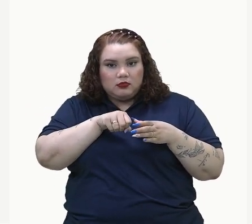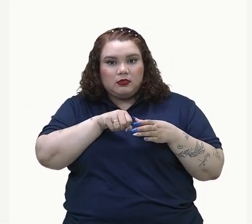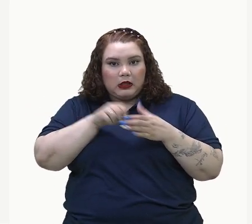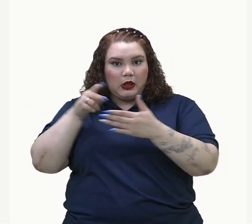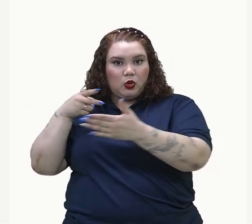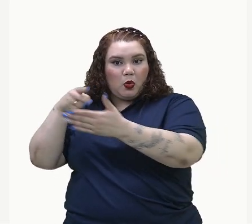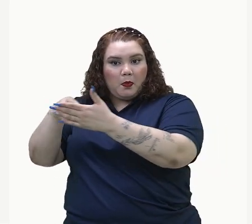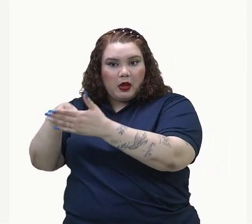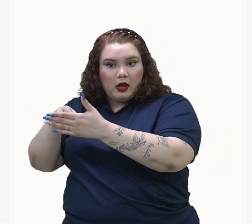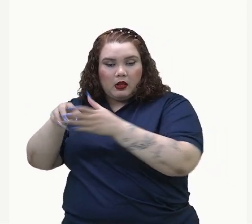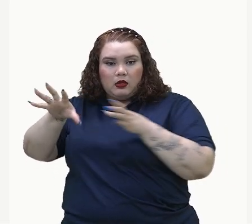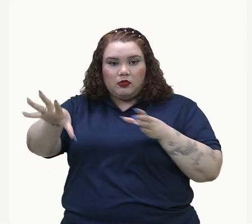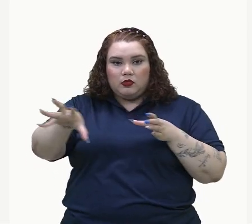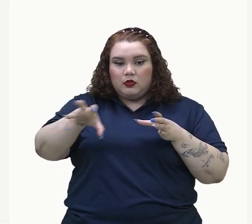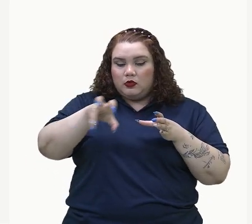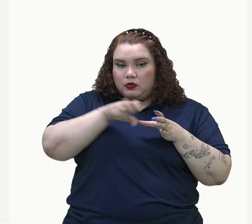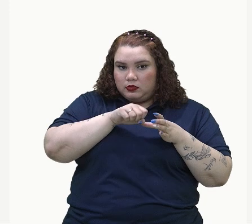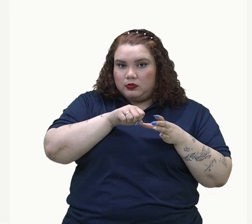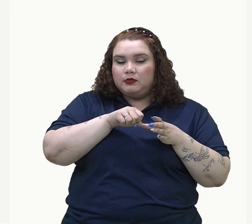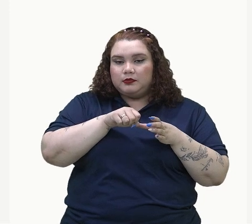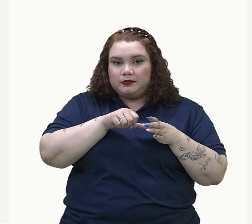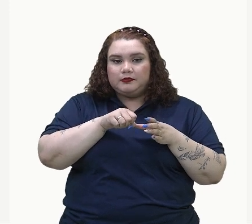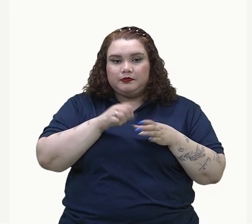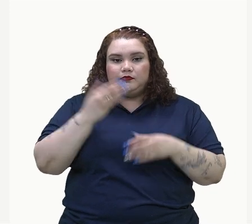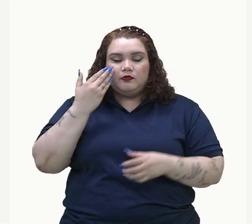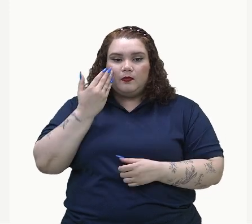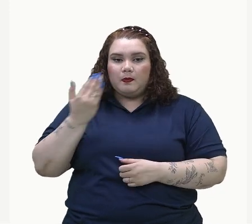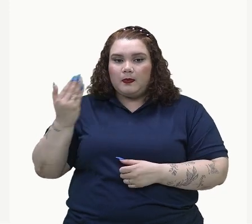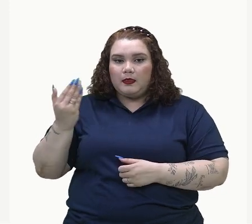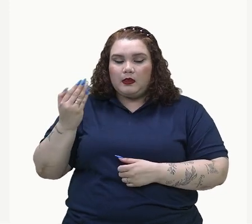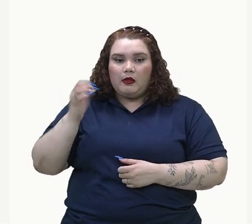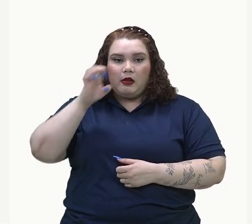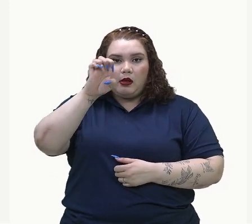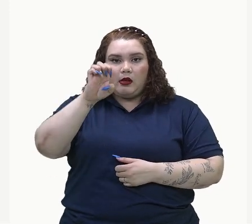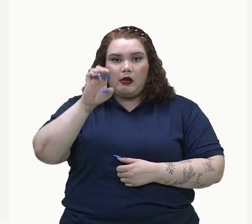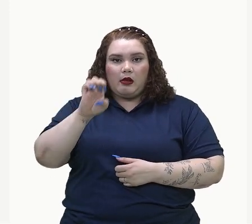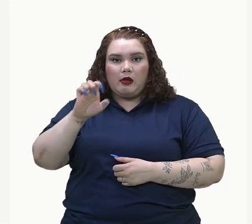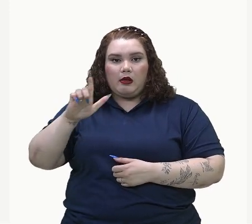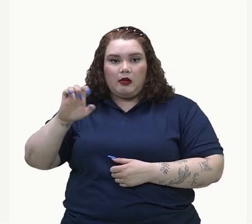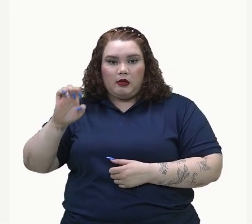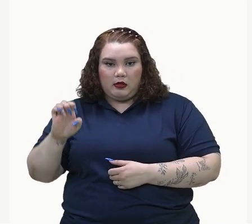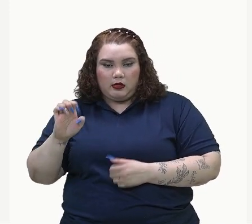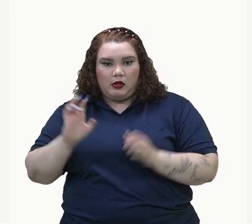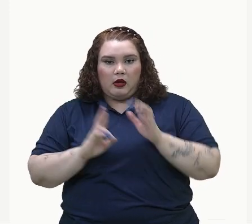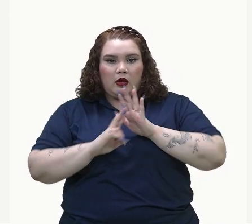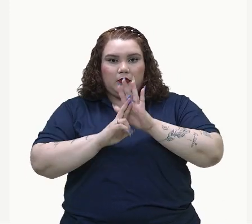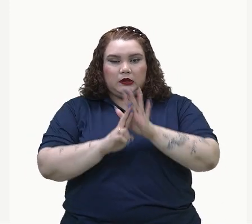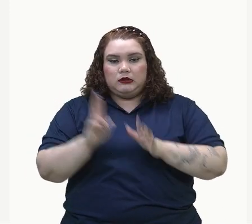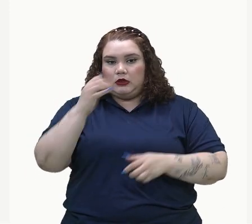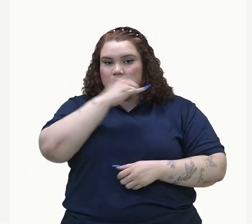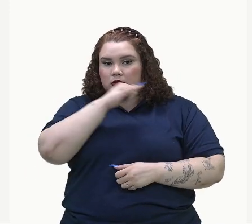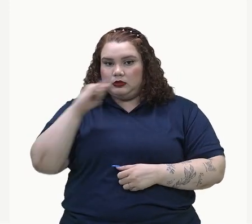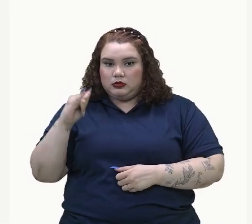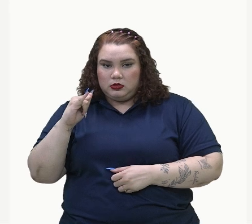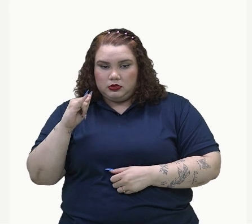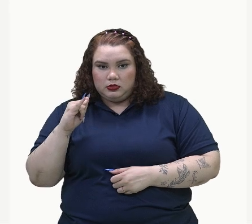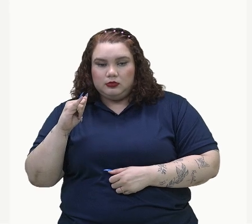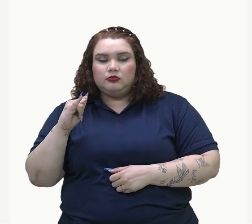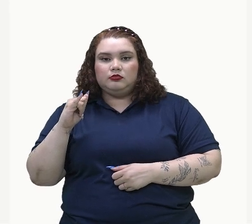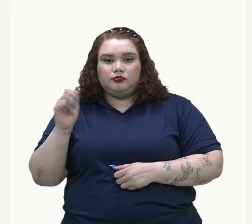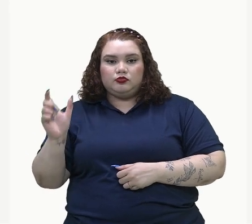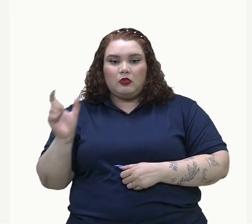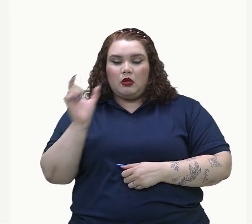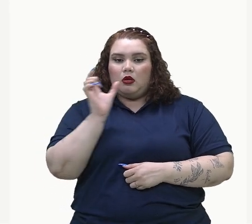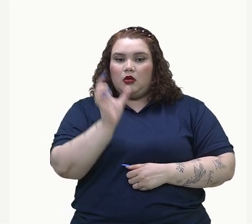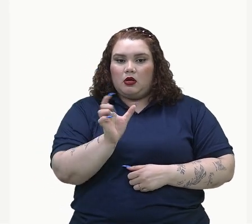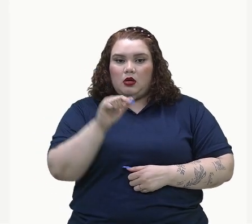só, então aqui eu tenho energia elétrica, tenho o receptor, que no caso